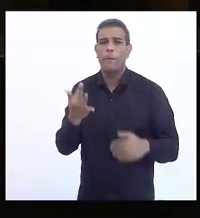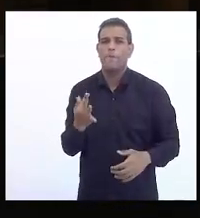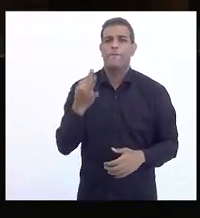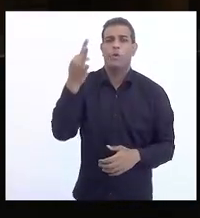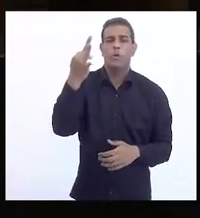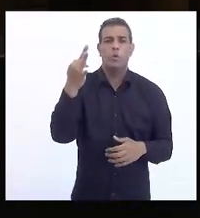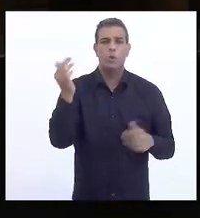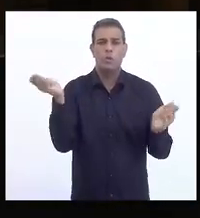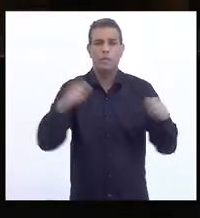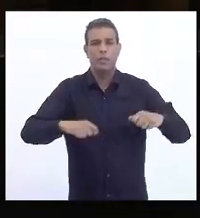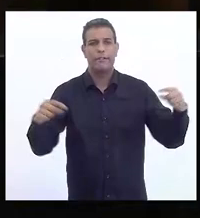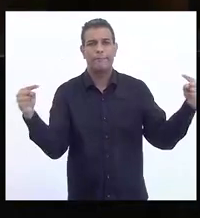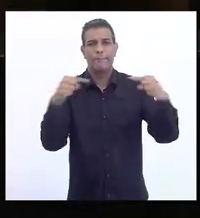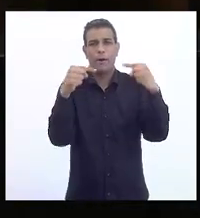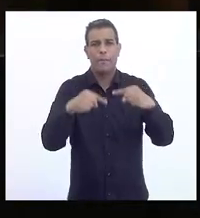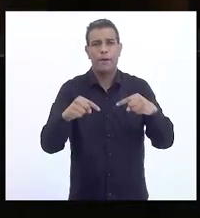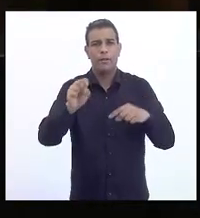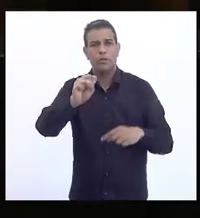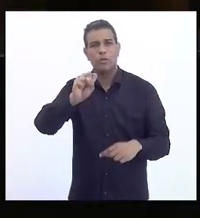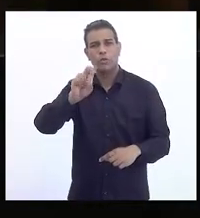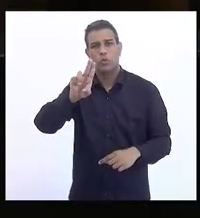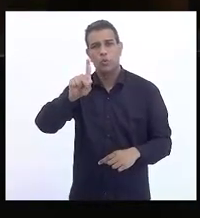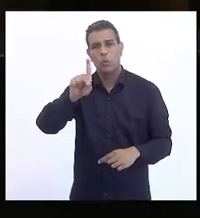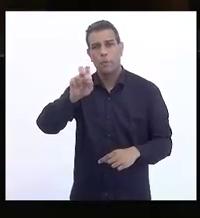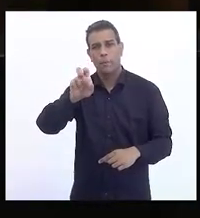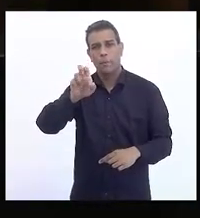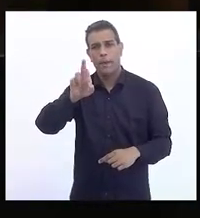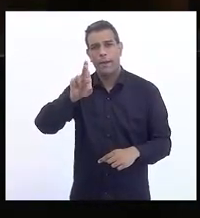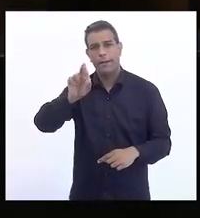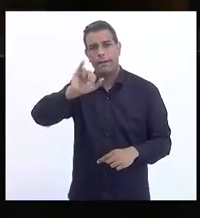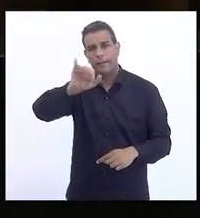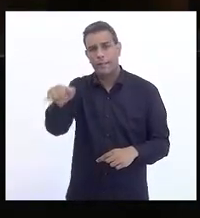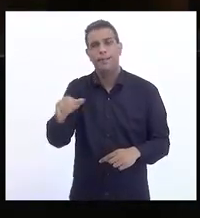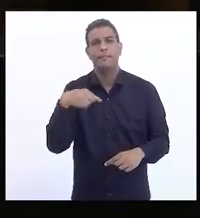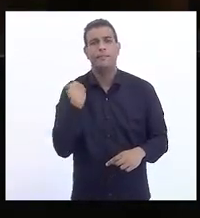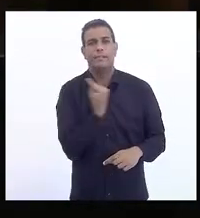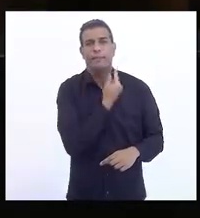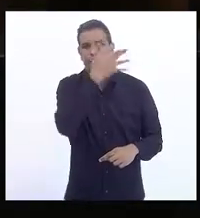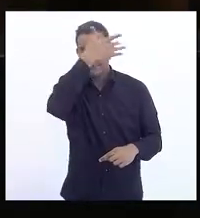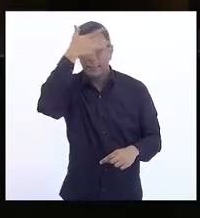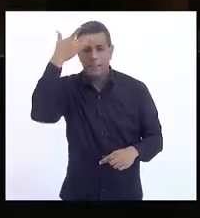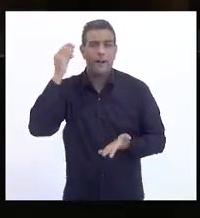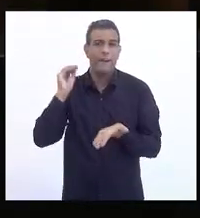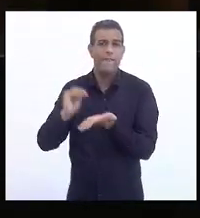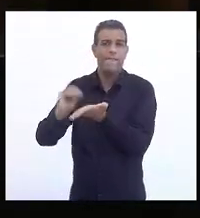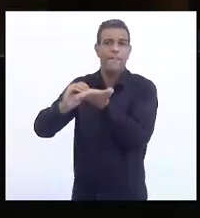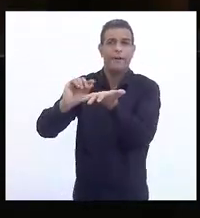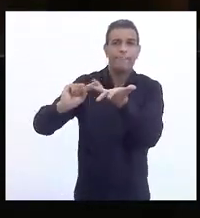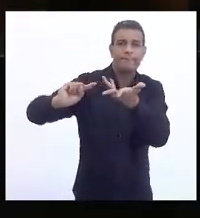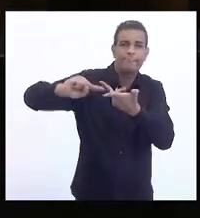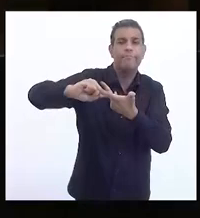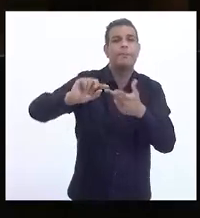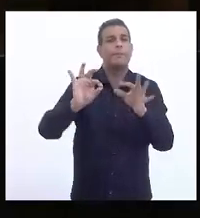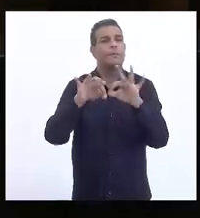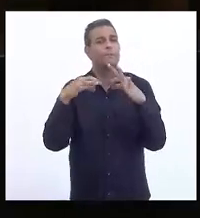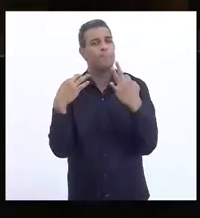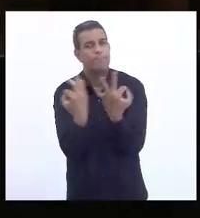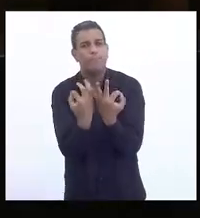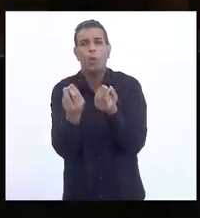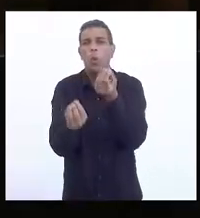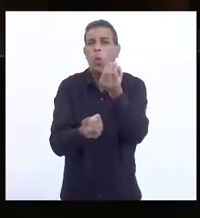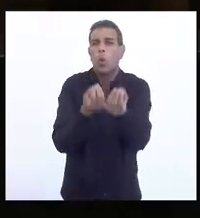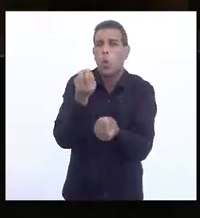orçamentária relacionada ao Supera Rio. Isso é gravíssimo. As pessoas estão passando fome. São famílias inteiras que não